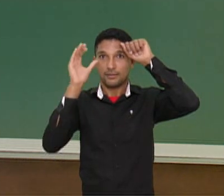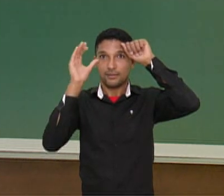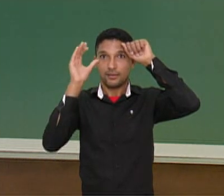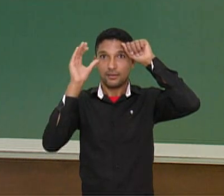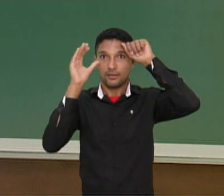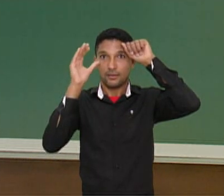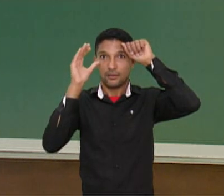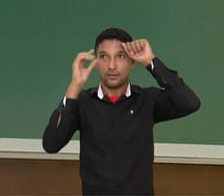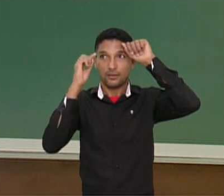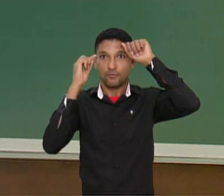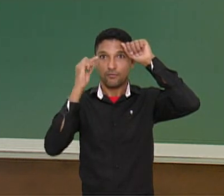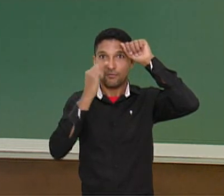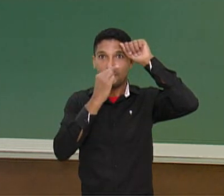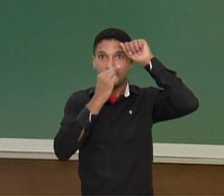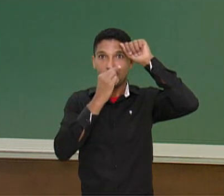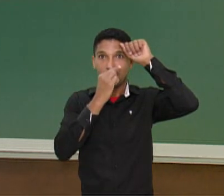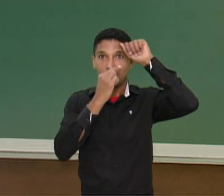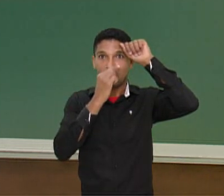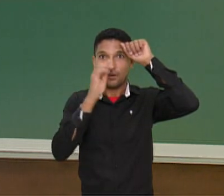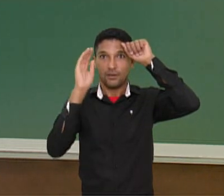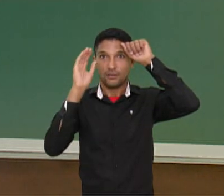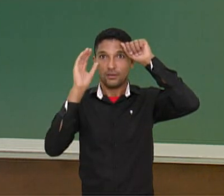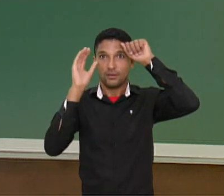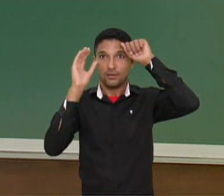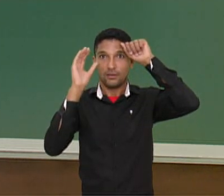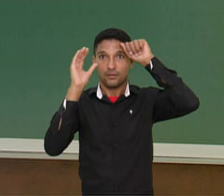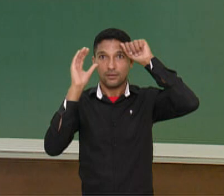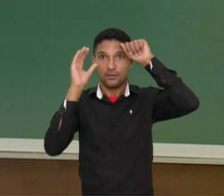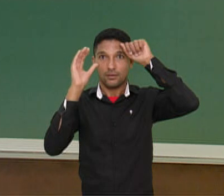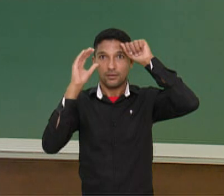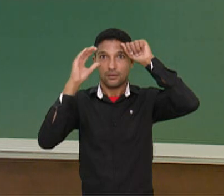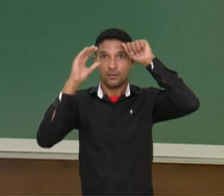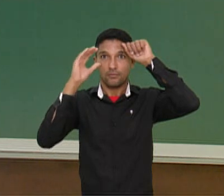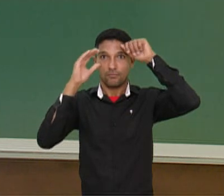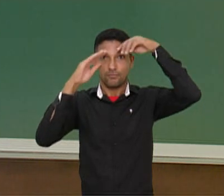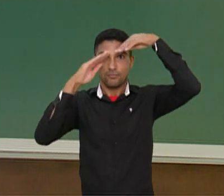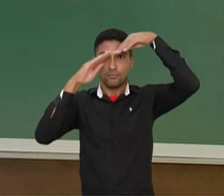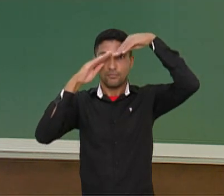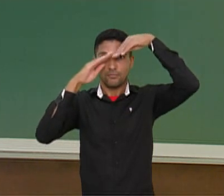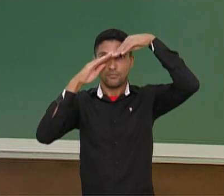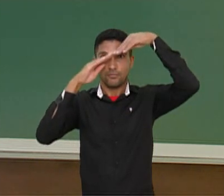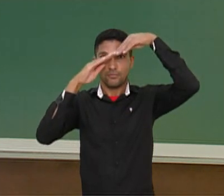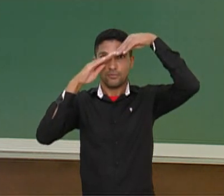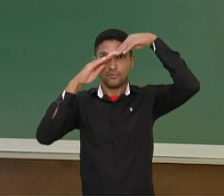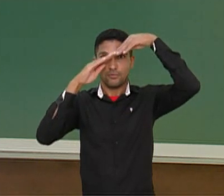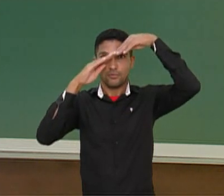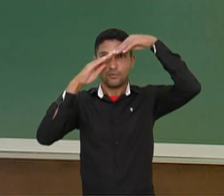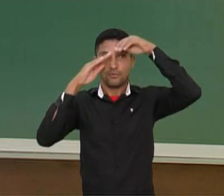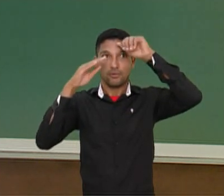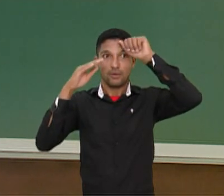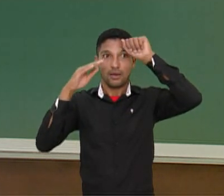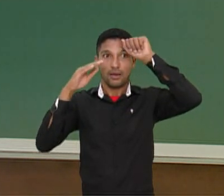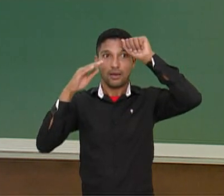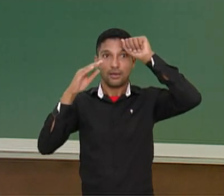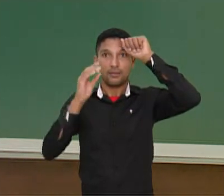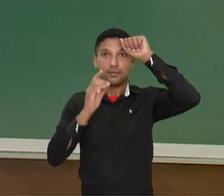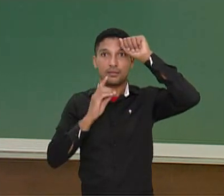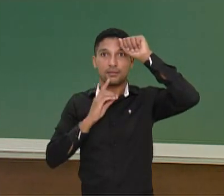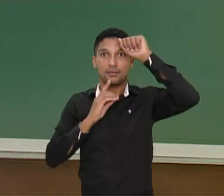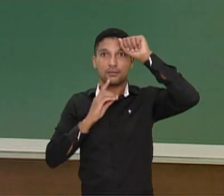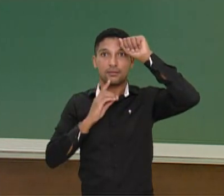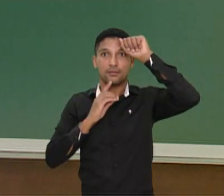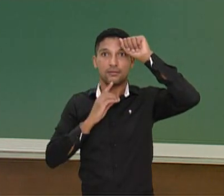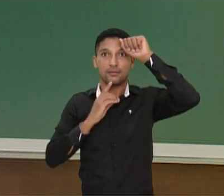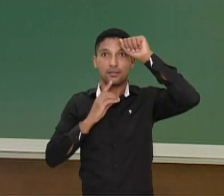B, fiz a mesma coisa, fui ligando aos outros vértices. Vértice C, opa,